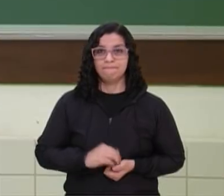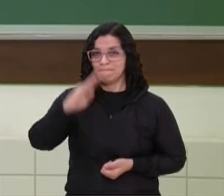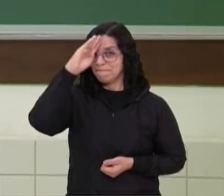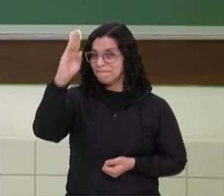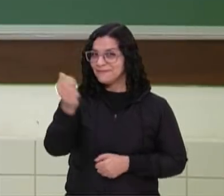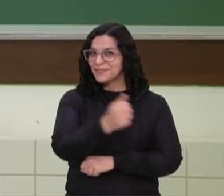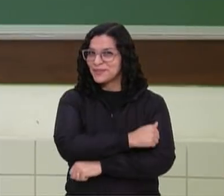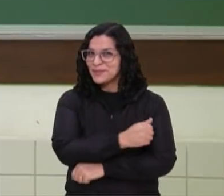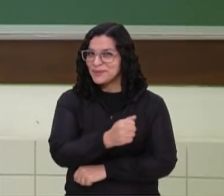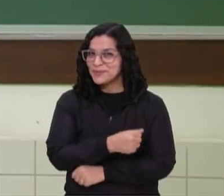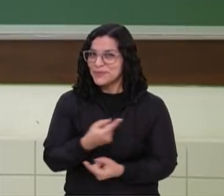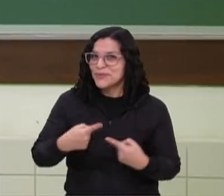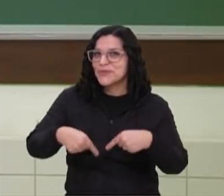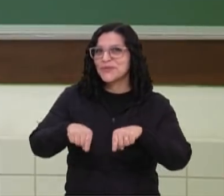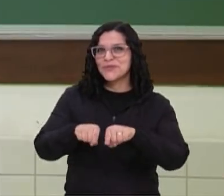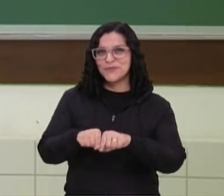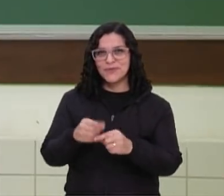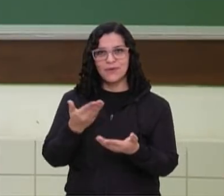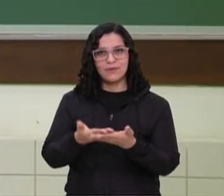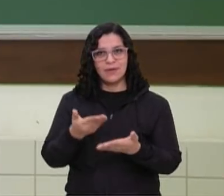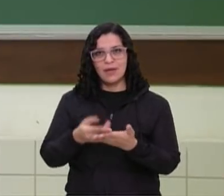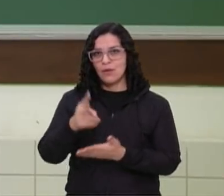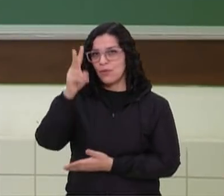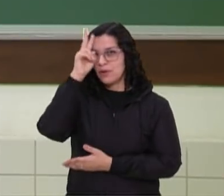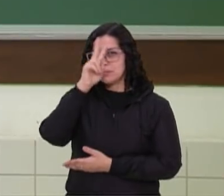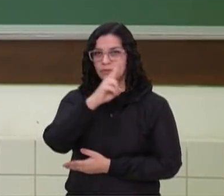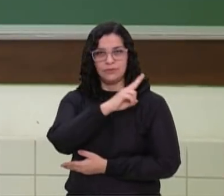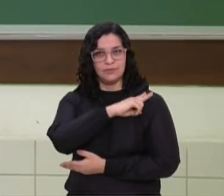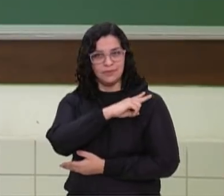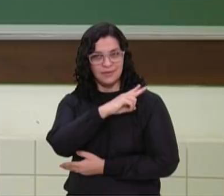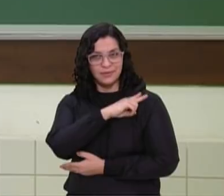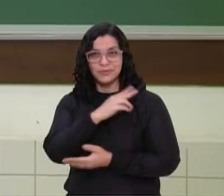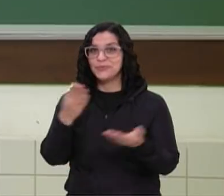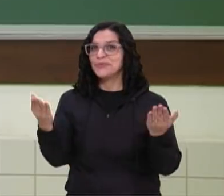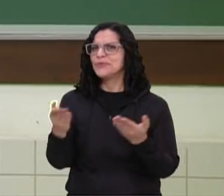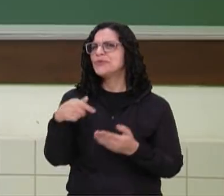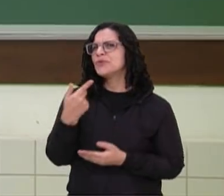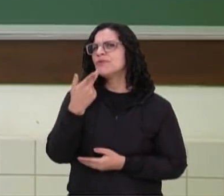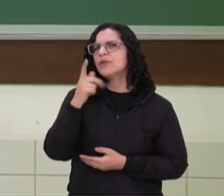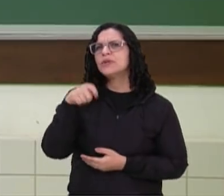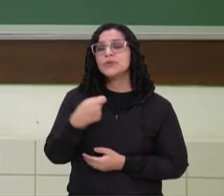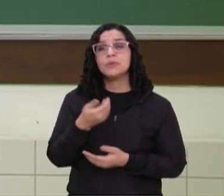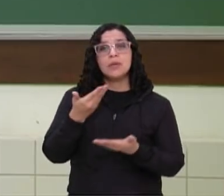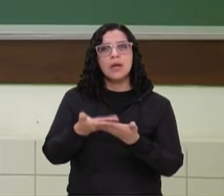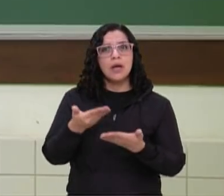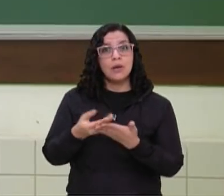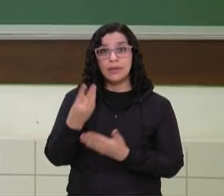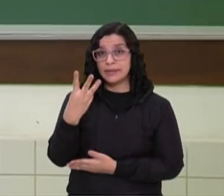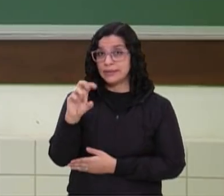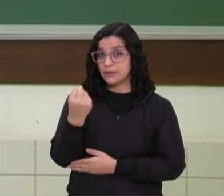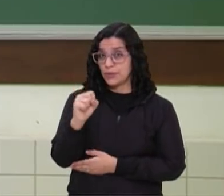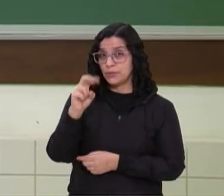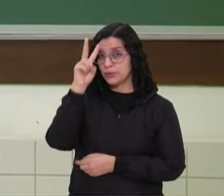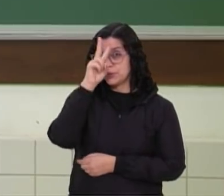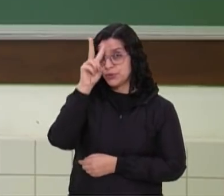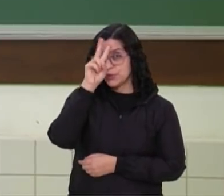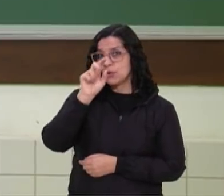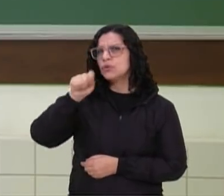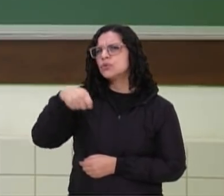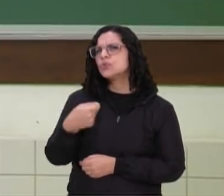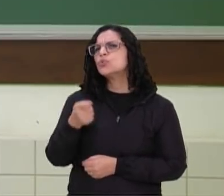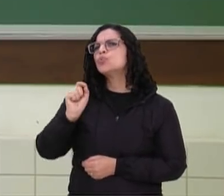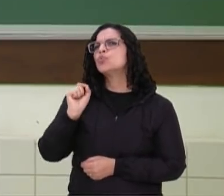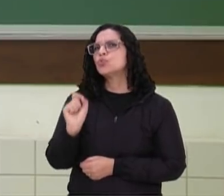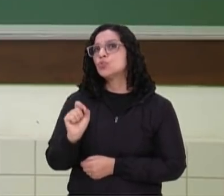Saudações, alunos! Mais uma aula de História de segundo ano do ensino médio. Hoje nós vamos ter a nossa aula 38 de História. Aula essa que a